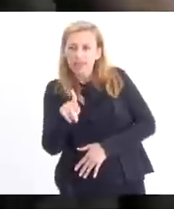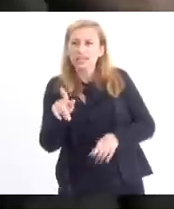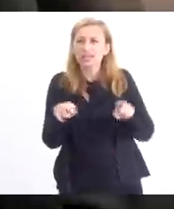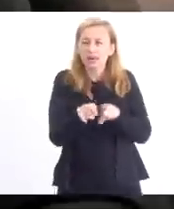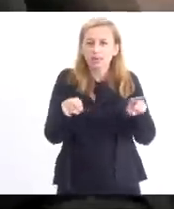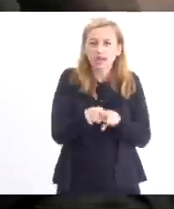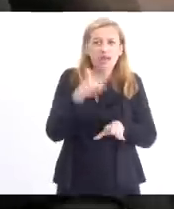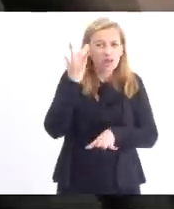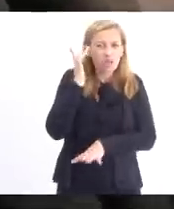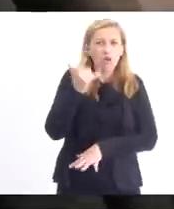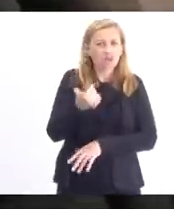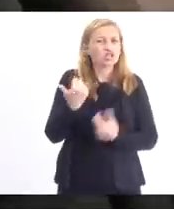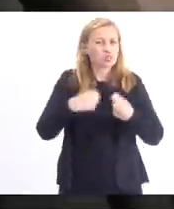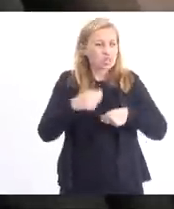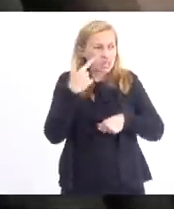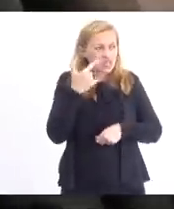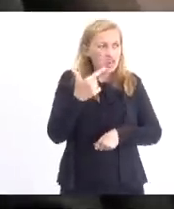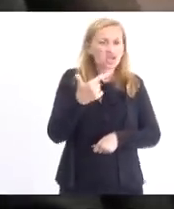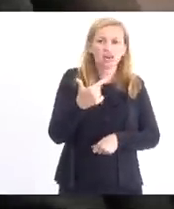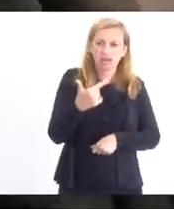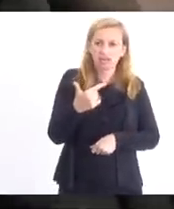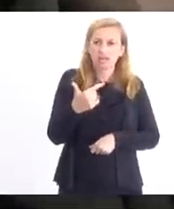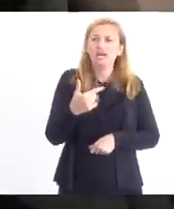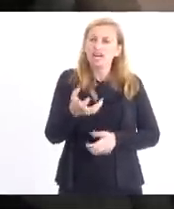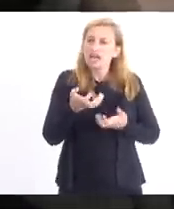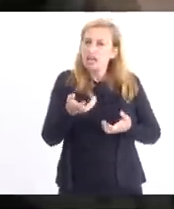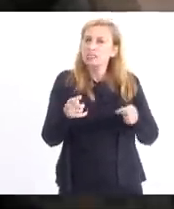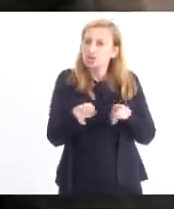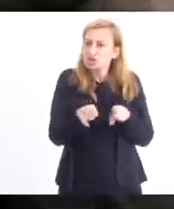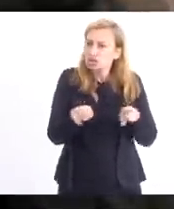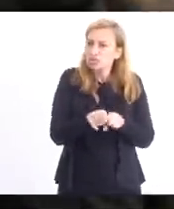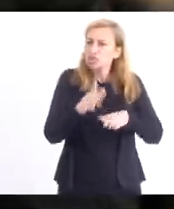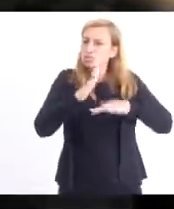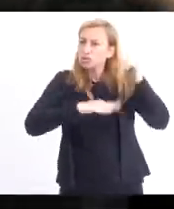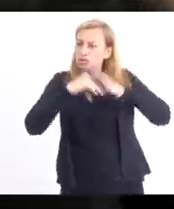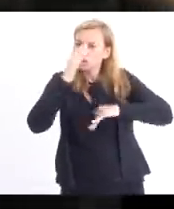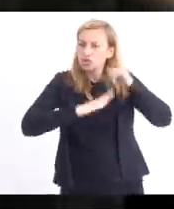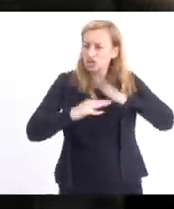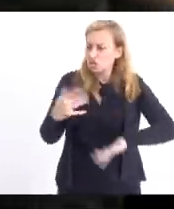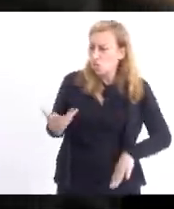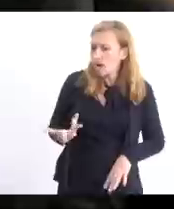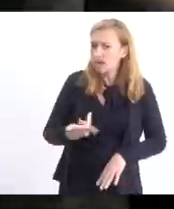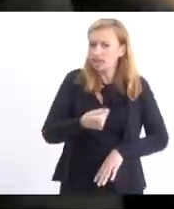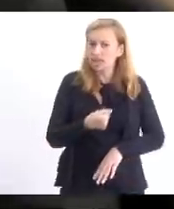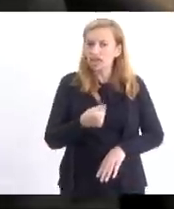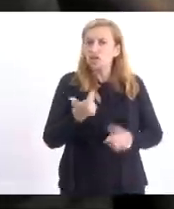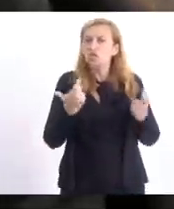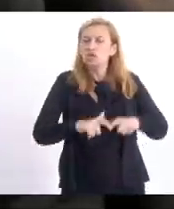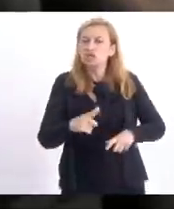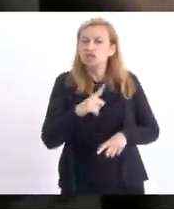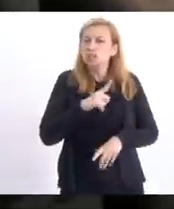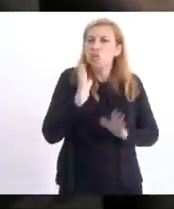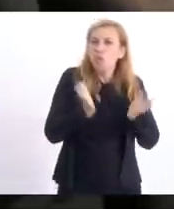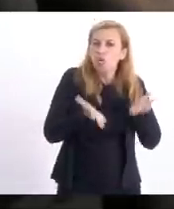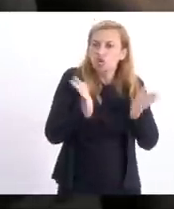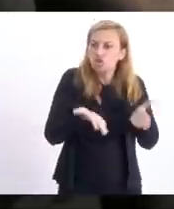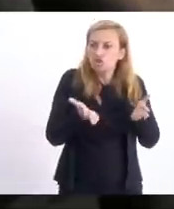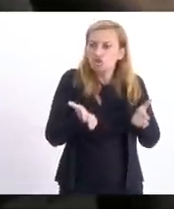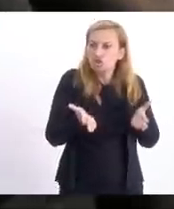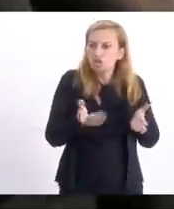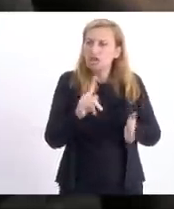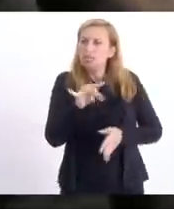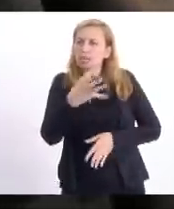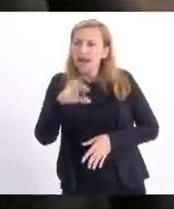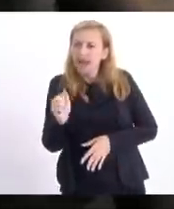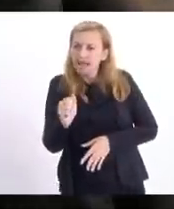eu acho também que tem que se mexer nisso. Se queremos também profissionais qualificados, onde nós temos hoje praças